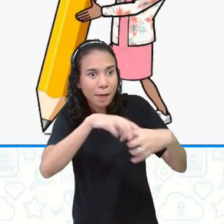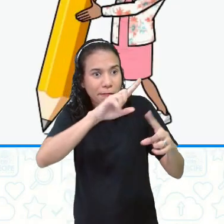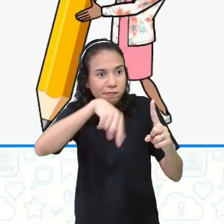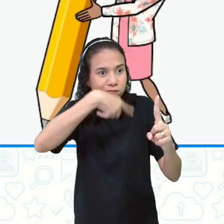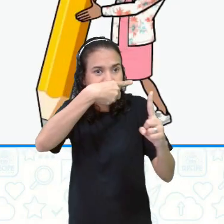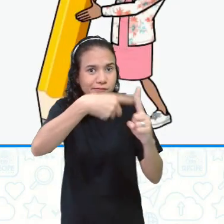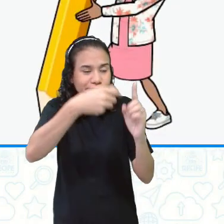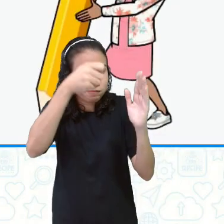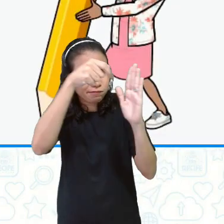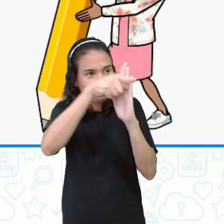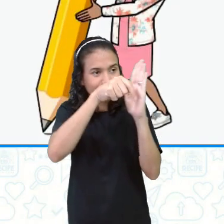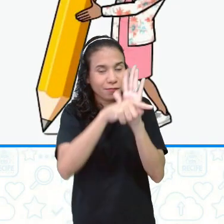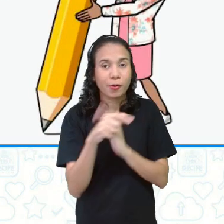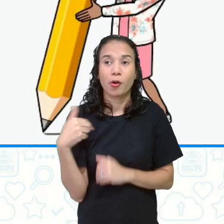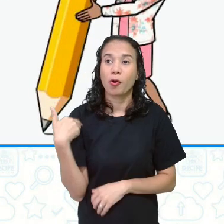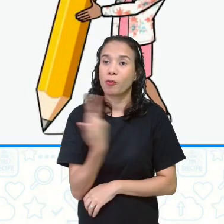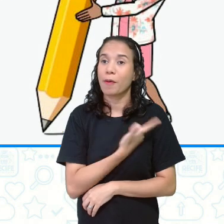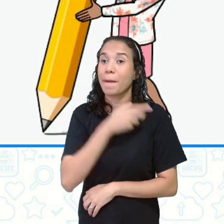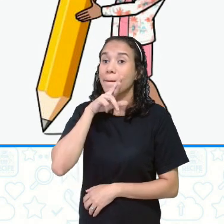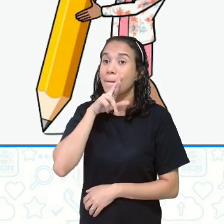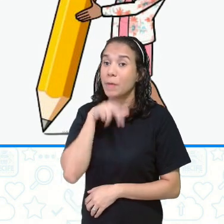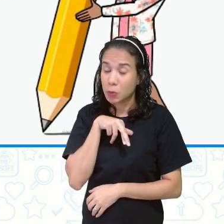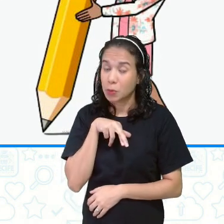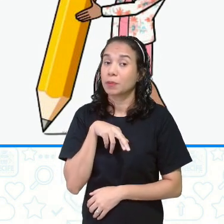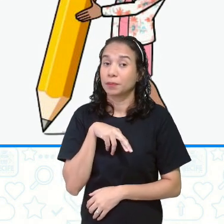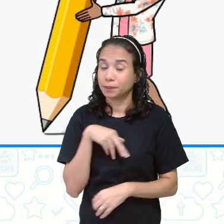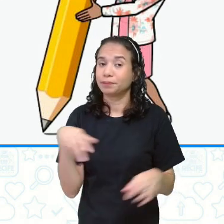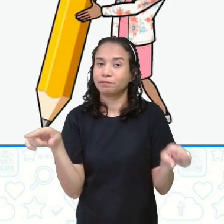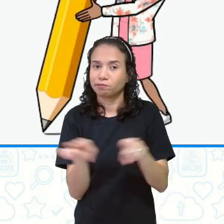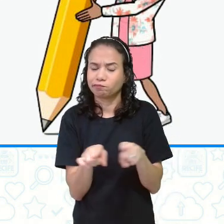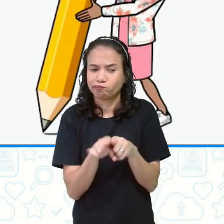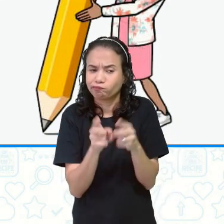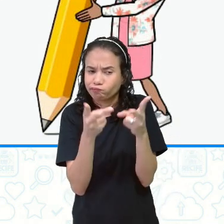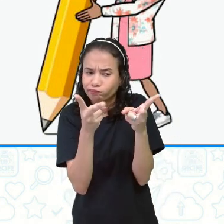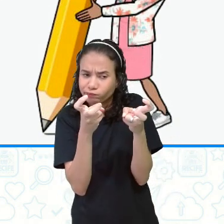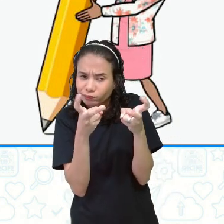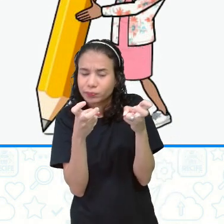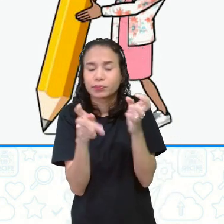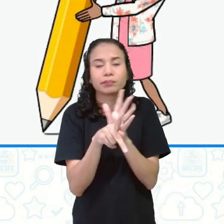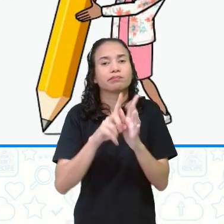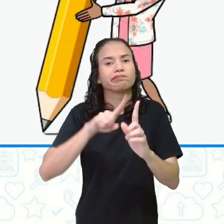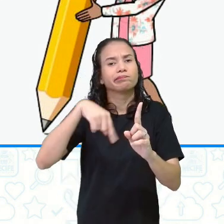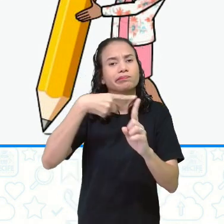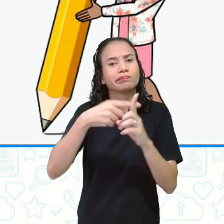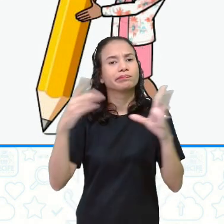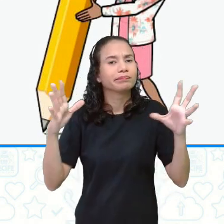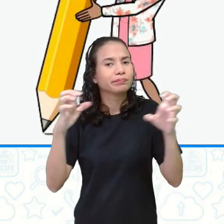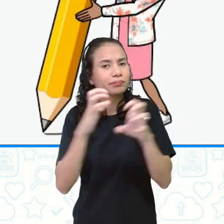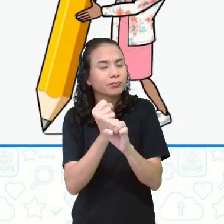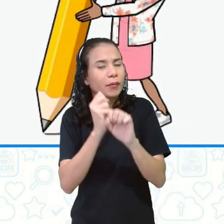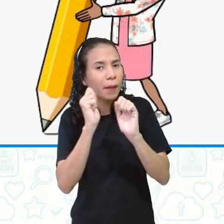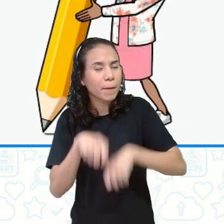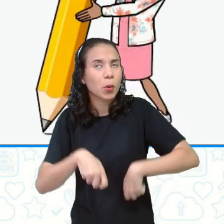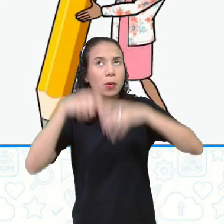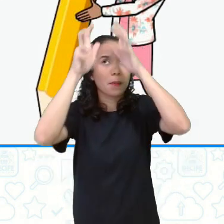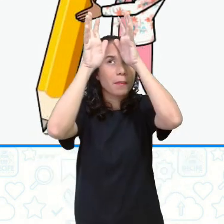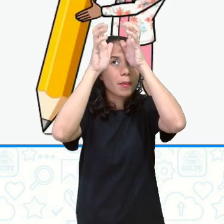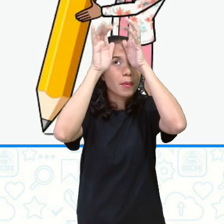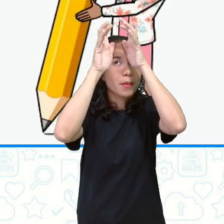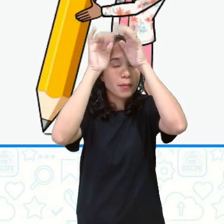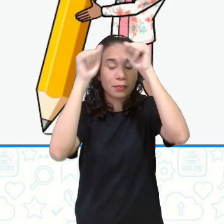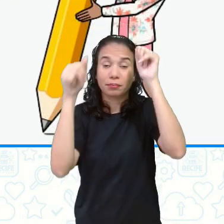realizamos algumas adições, tá certo? E percebemos nessas adições que é possível realizar cálculos mitais.